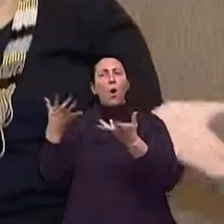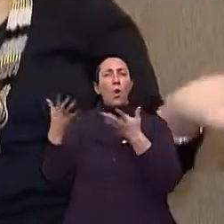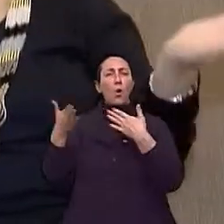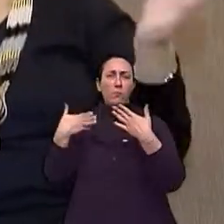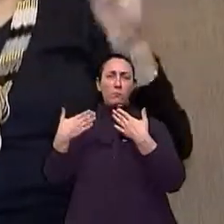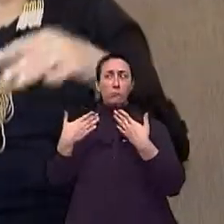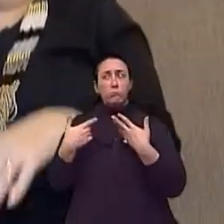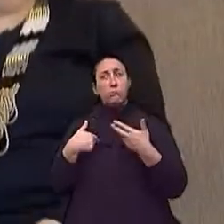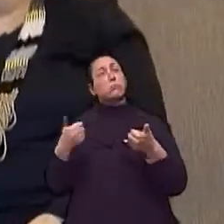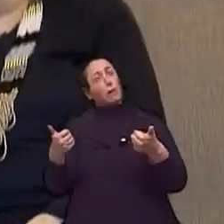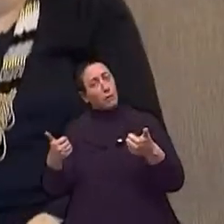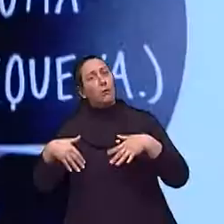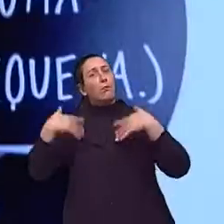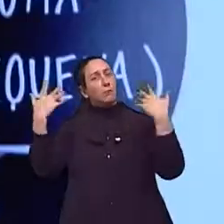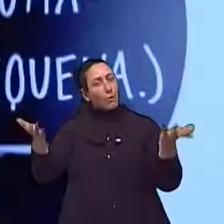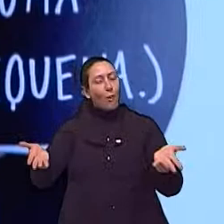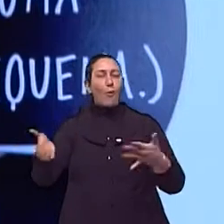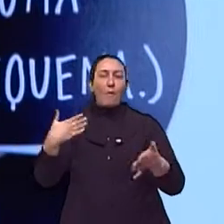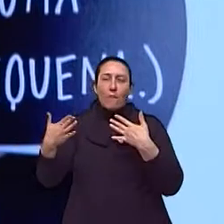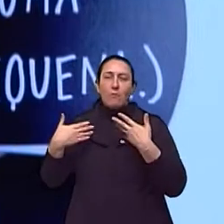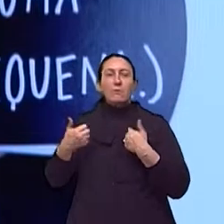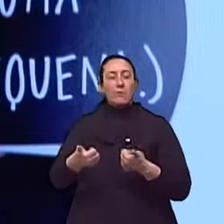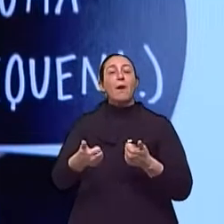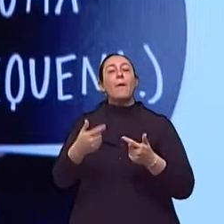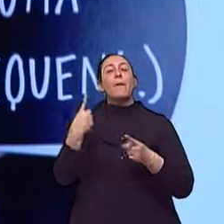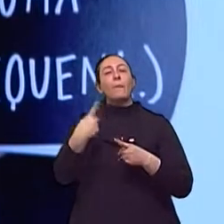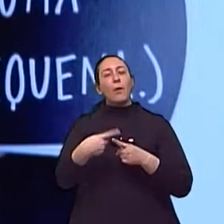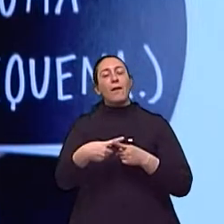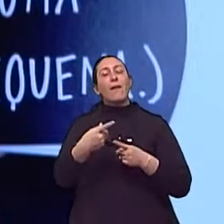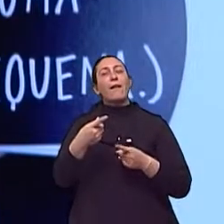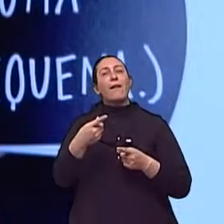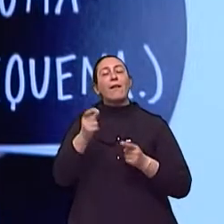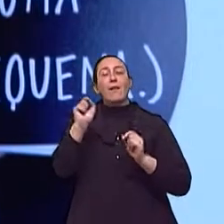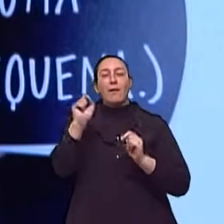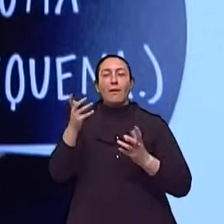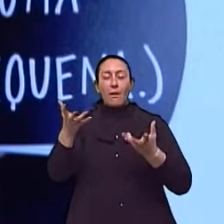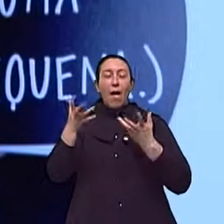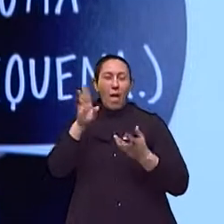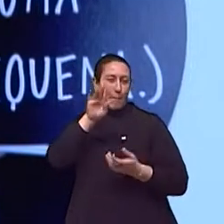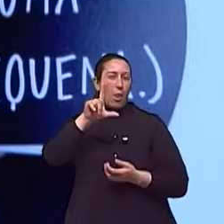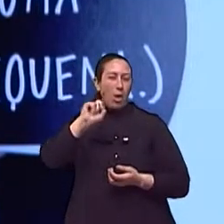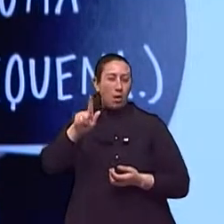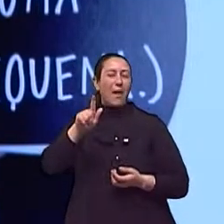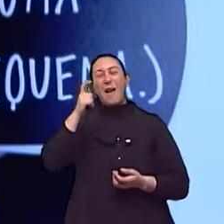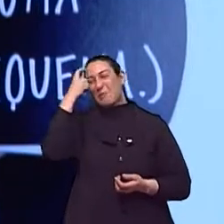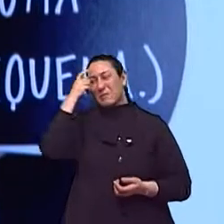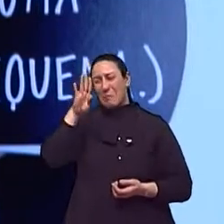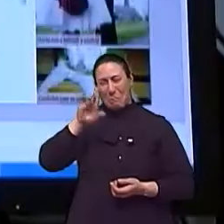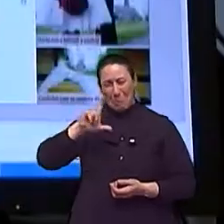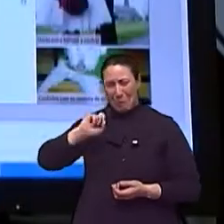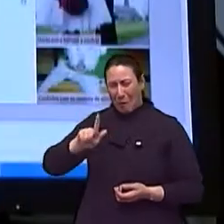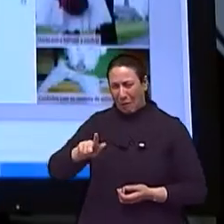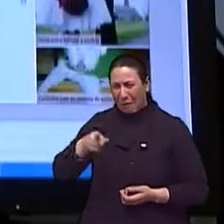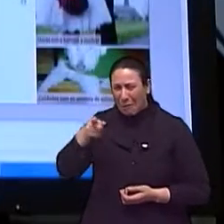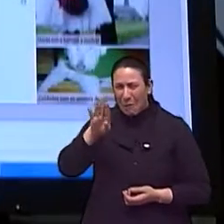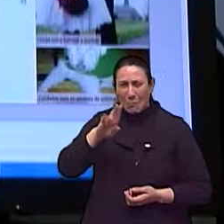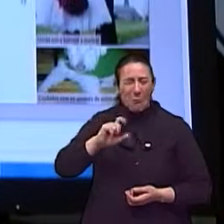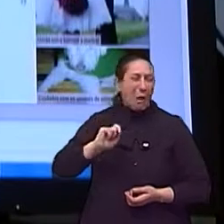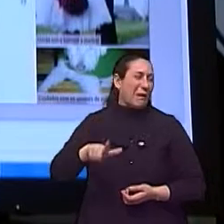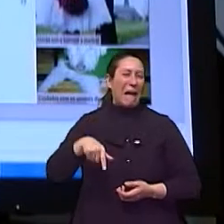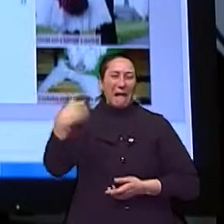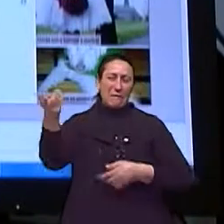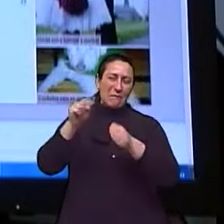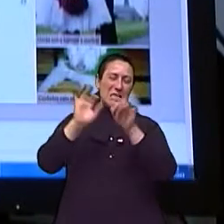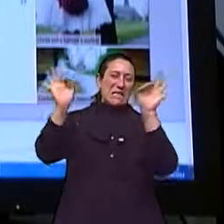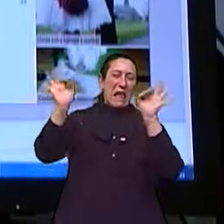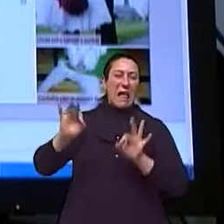digo bom então conversando com mireia quem quer entrar por essa porque assim as pessoas acham assim ah você é blogueira a Ah tu é blogueira Ah então não tem nada